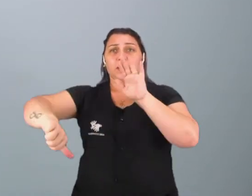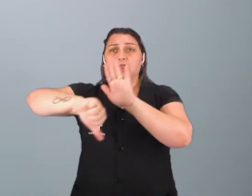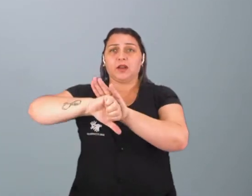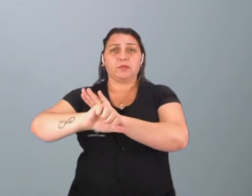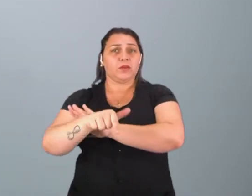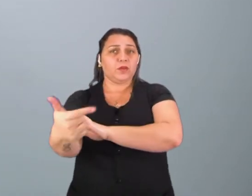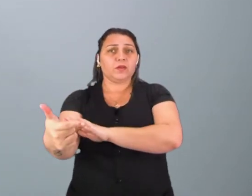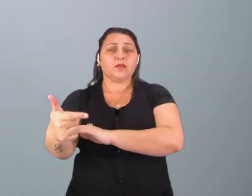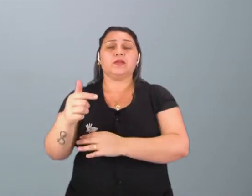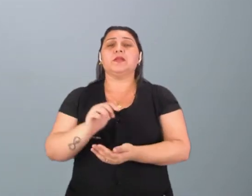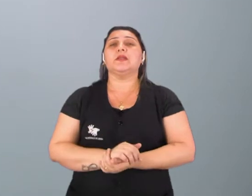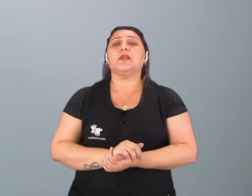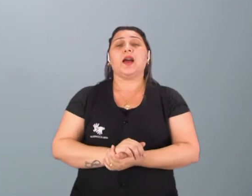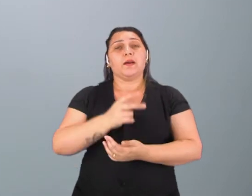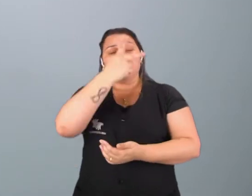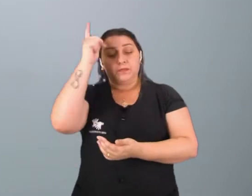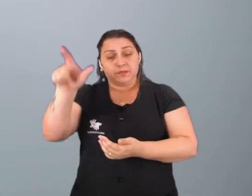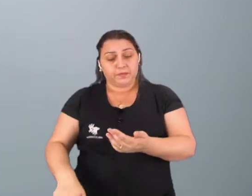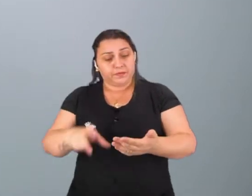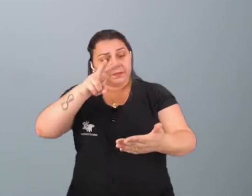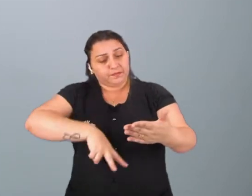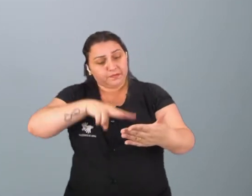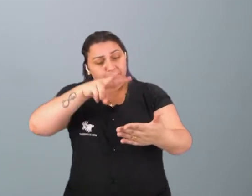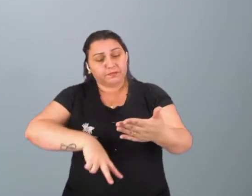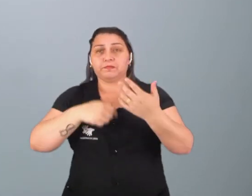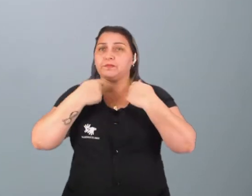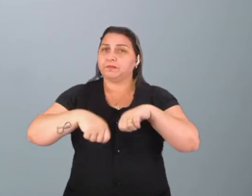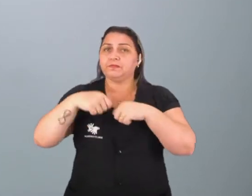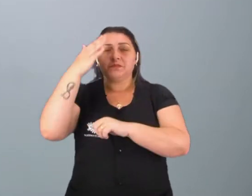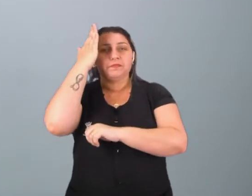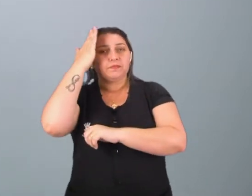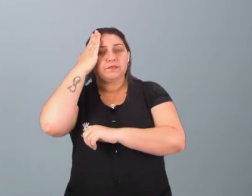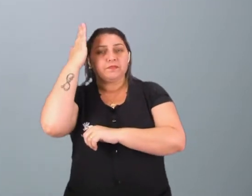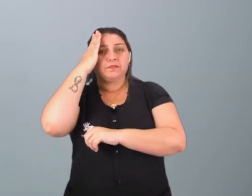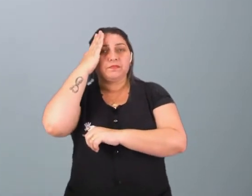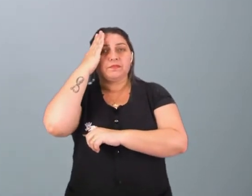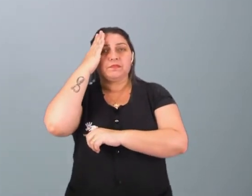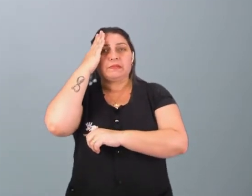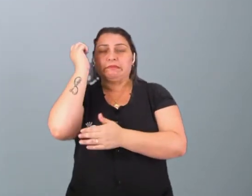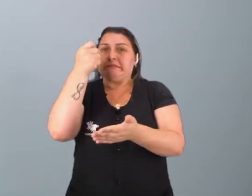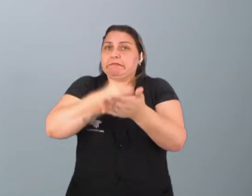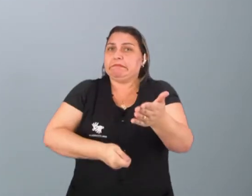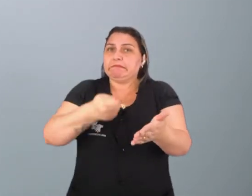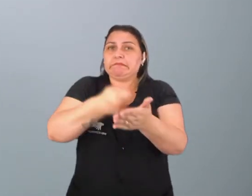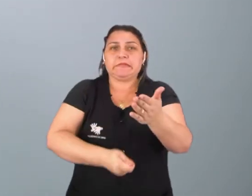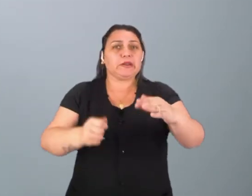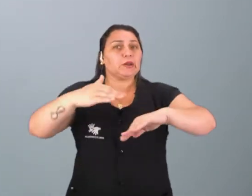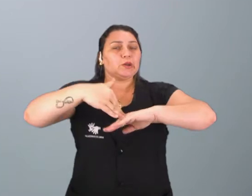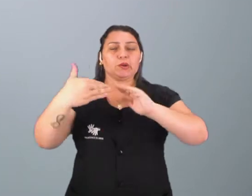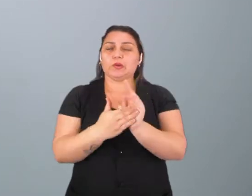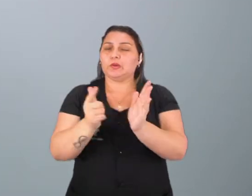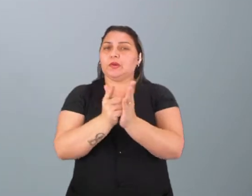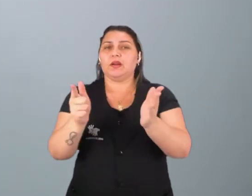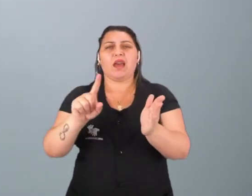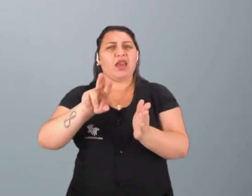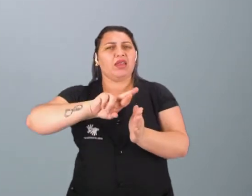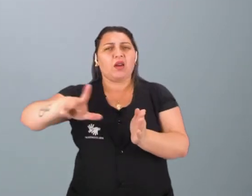e o auxiliar ele expande um pouco esse tema. Textos em terceira pessoa, ou seja,